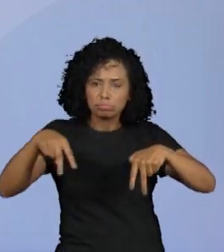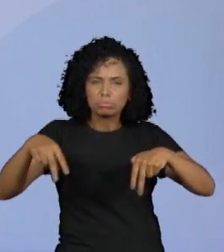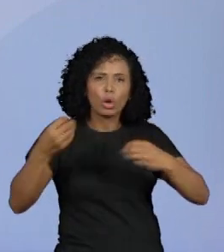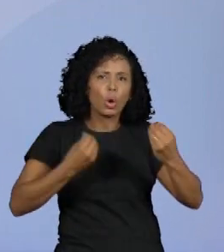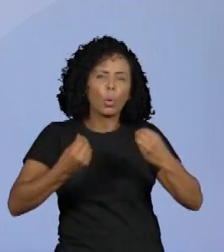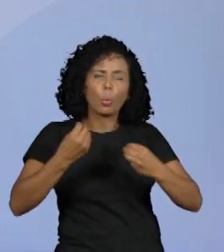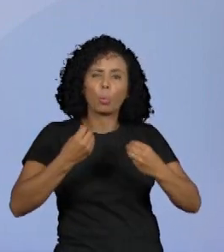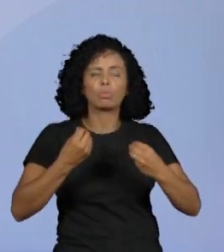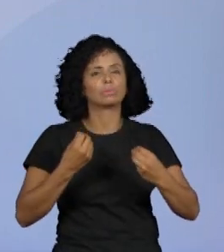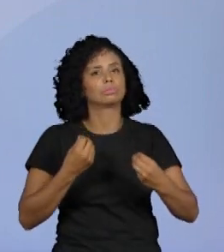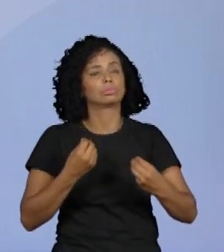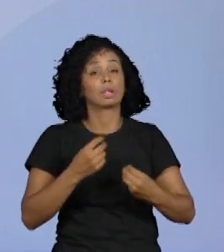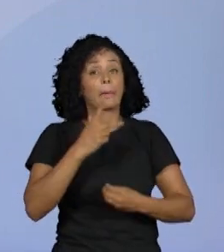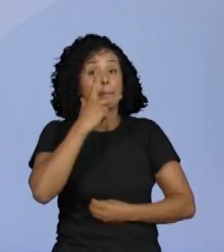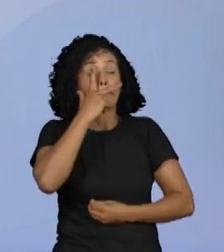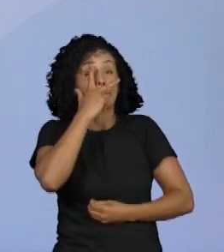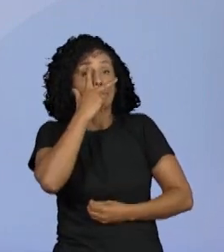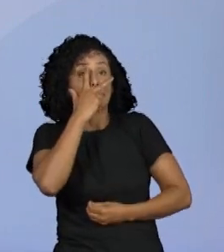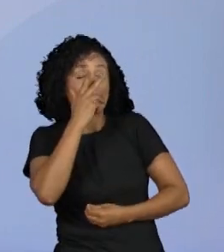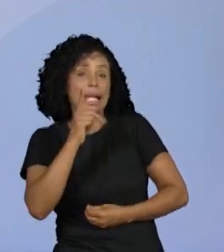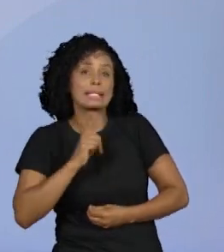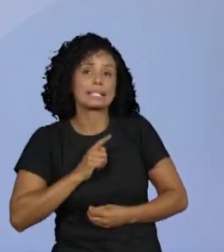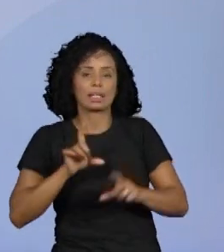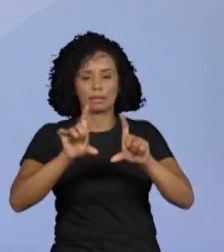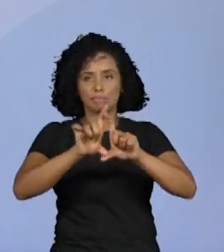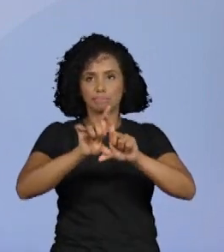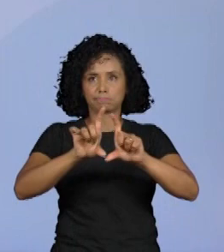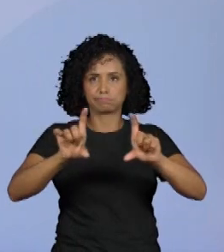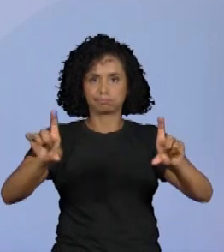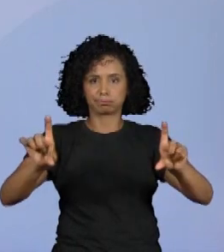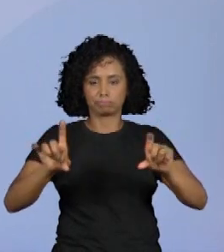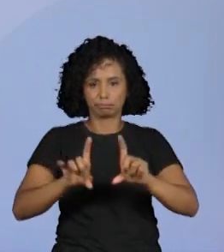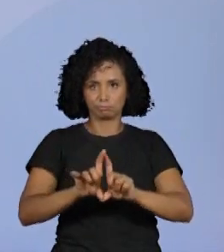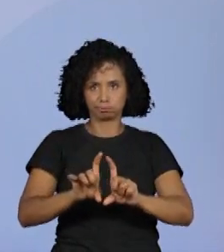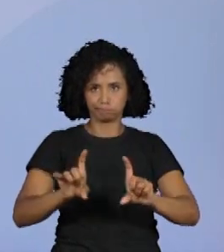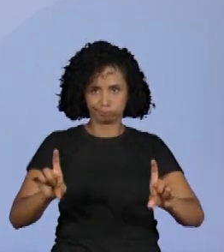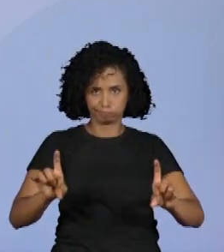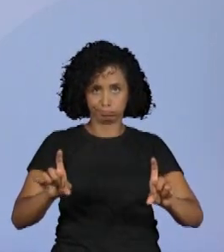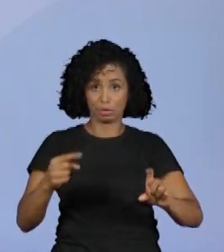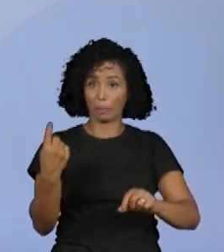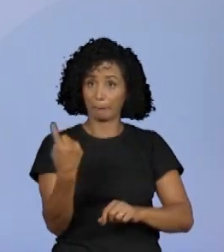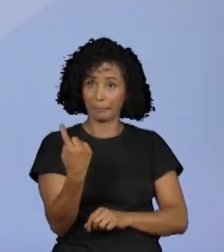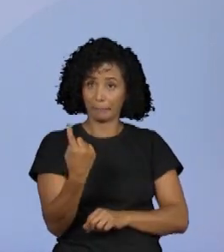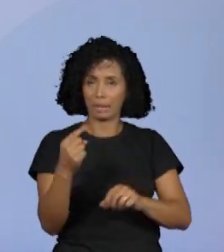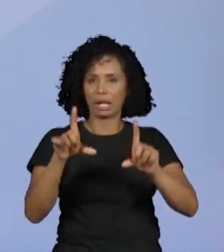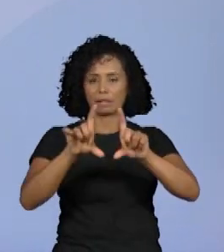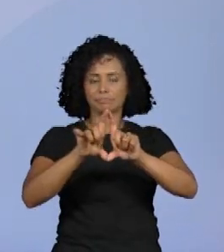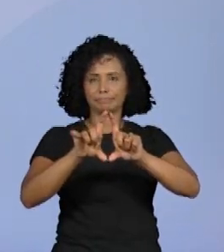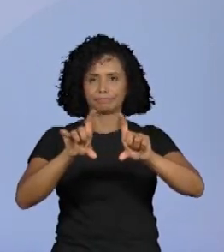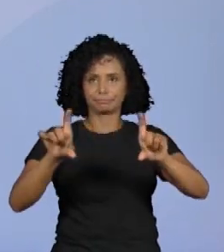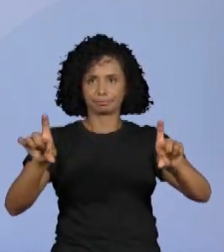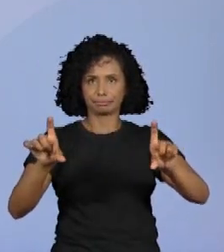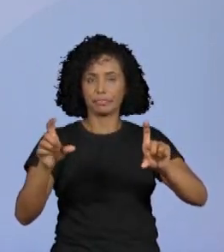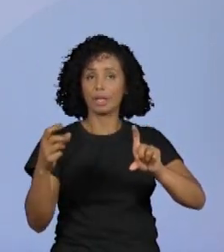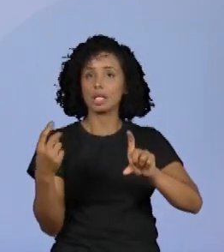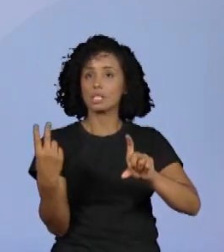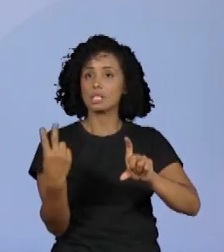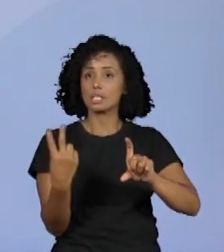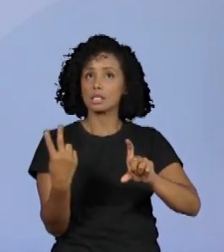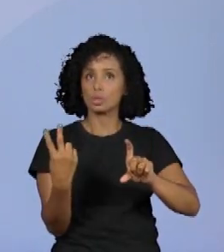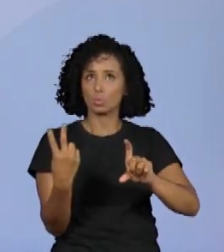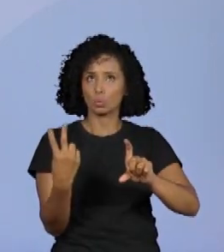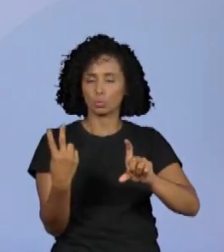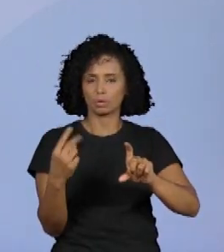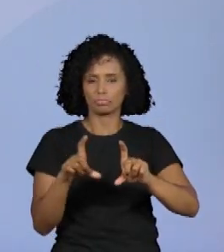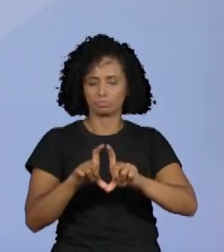por exemplo, em 2 linhas. Olha só, temos aqui a primeira linha E temos também